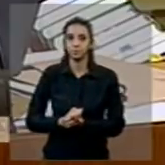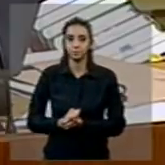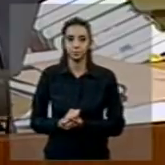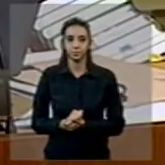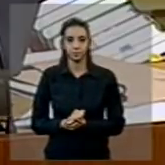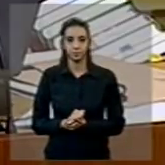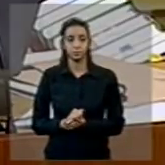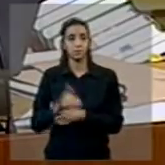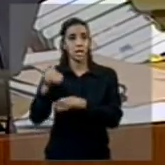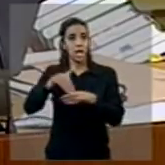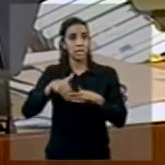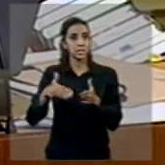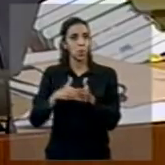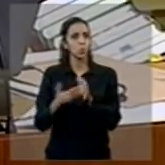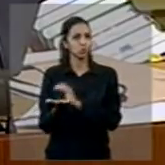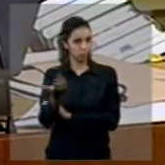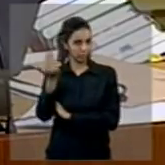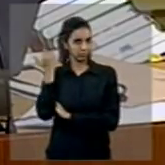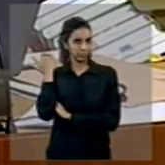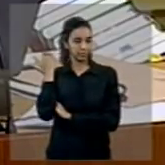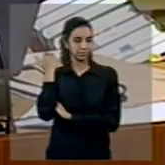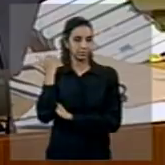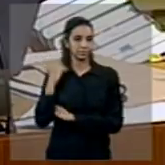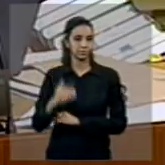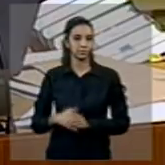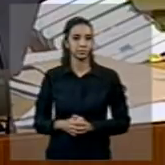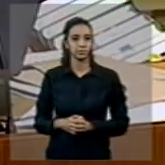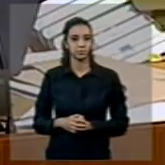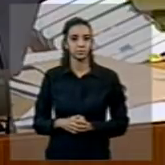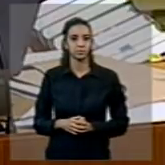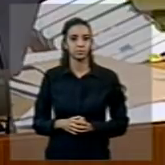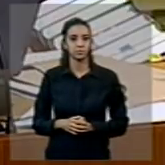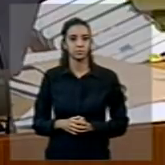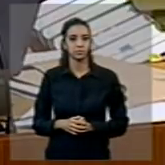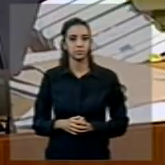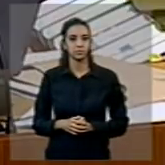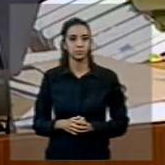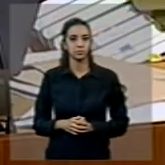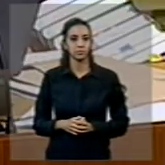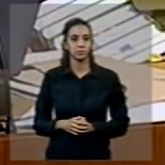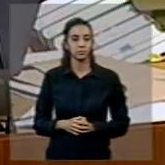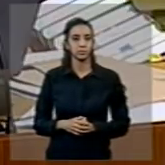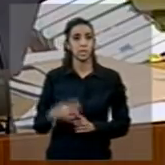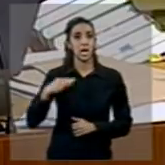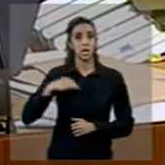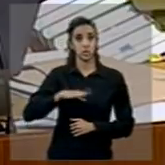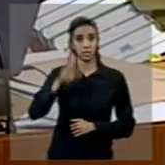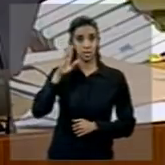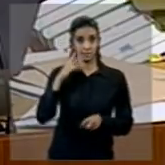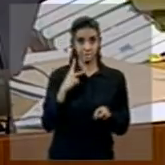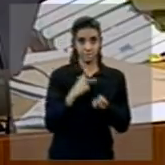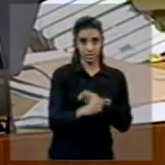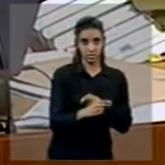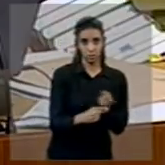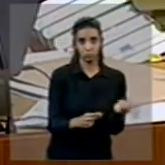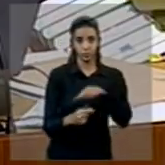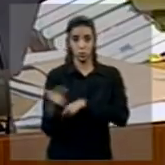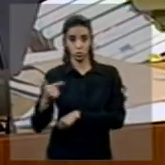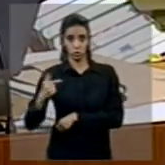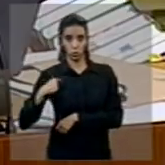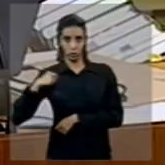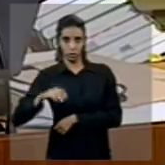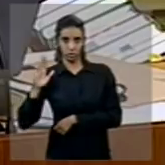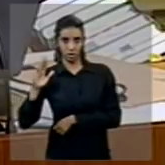nas últimas eleições presidenciais, a diferença entre a candidata vencedora e o segundo